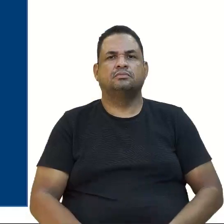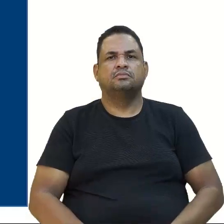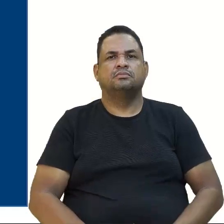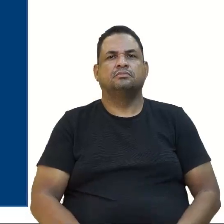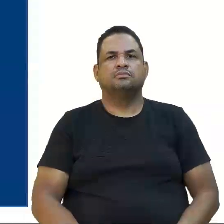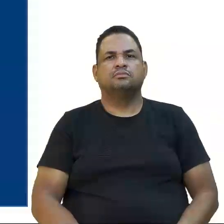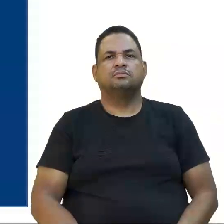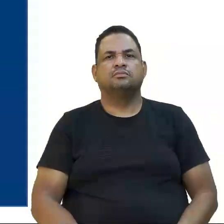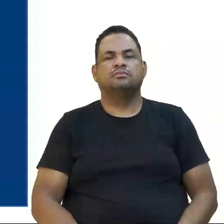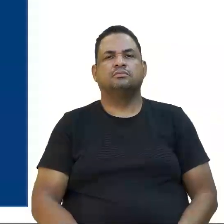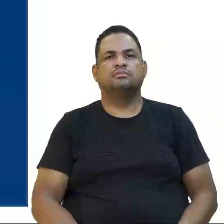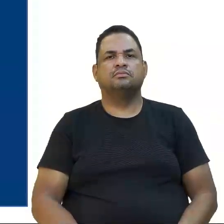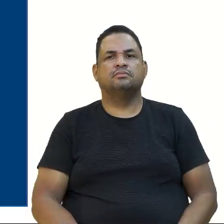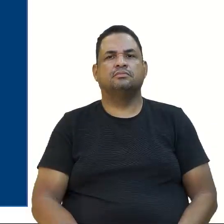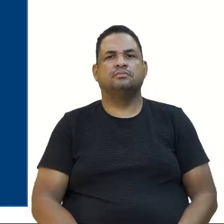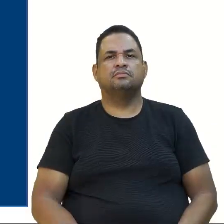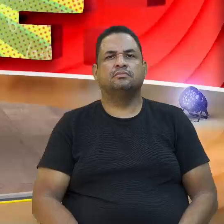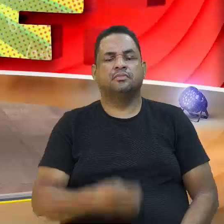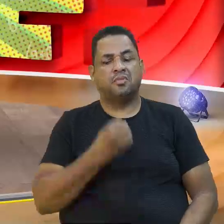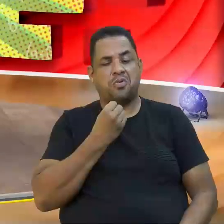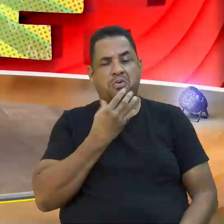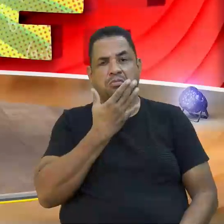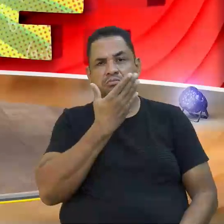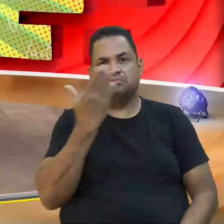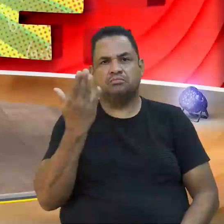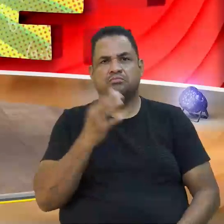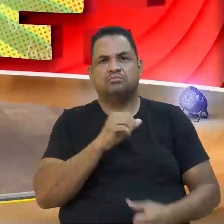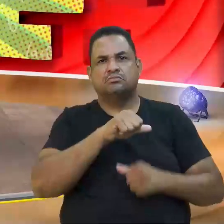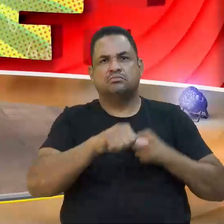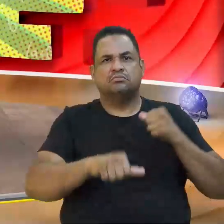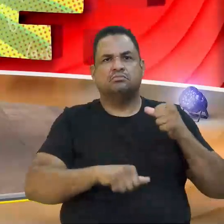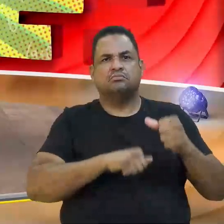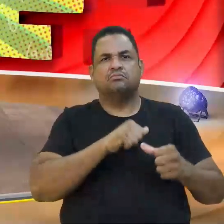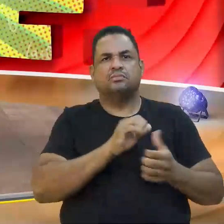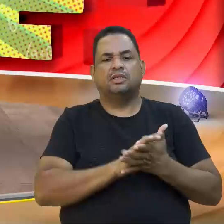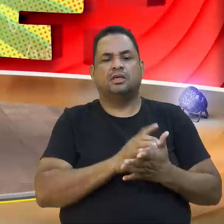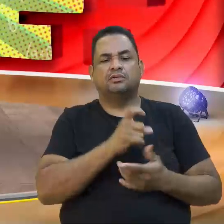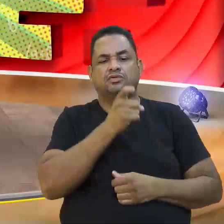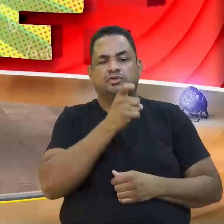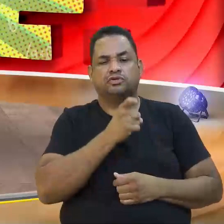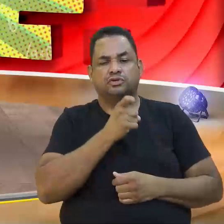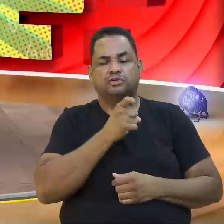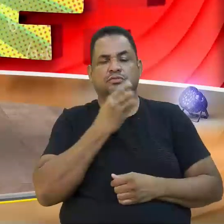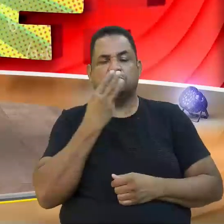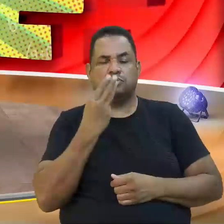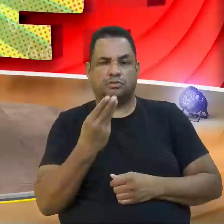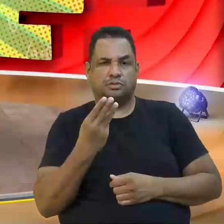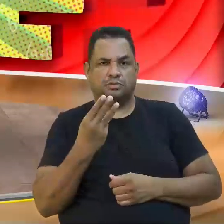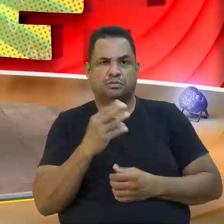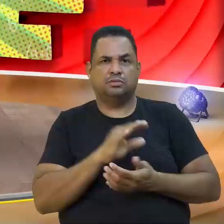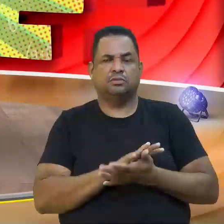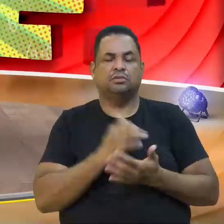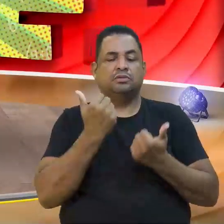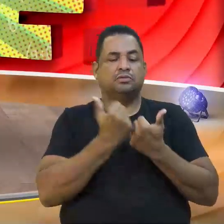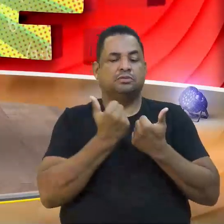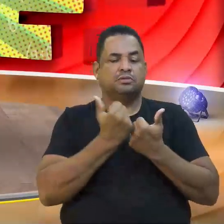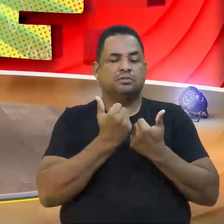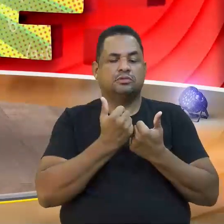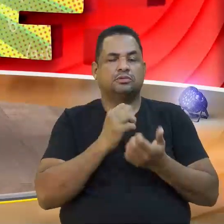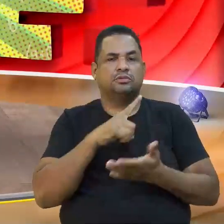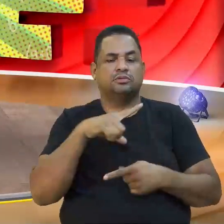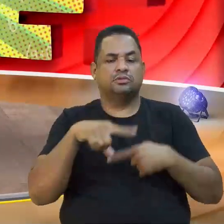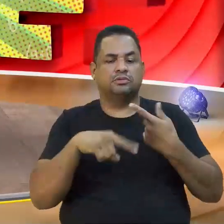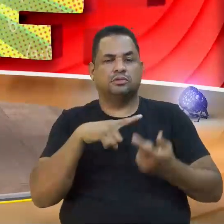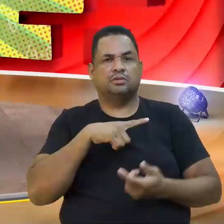Muito bem. No lugar do x tem que colocar 3. Quando a gente substitui, temos o resultado. Então, x